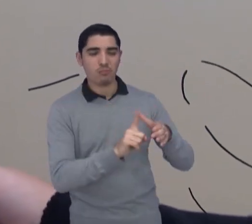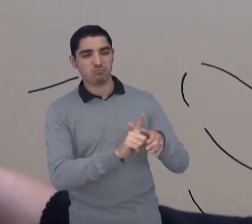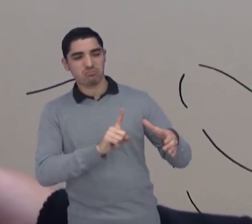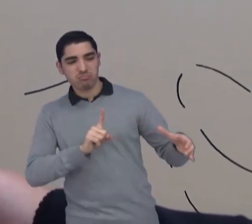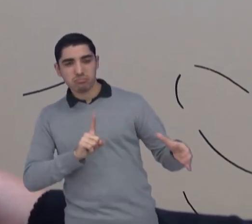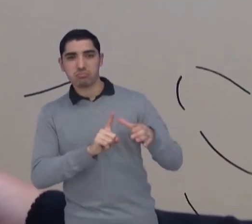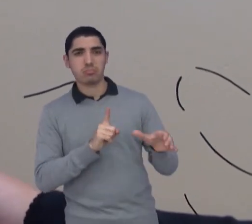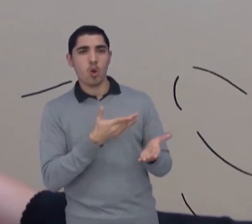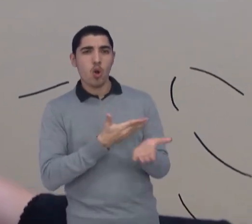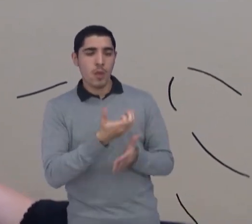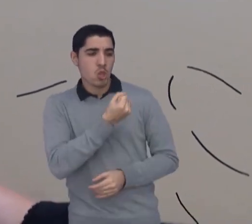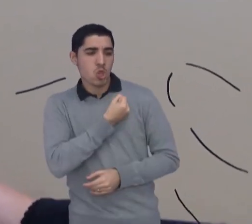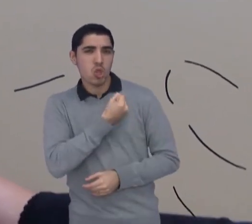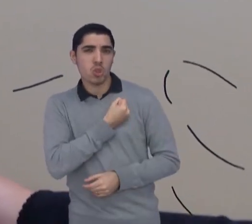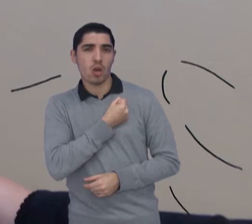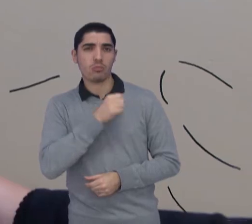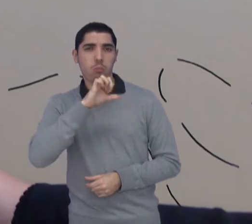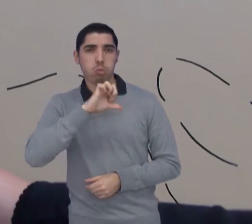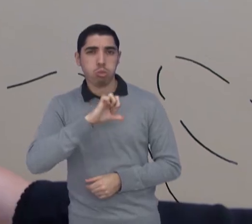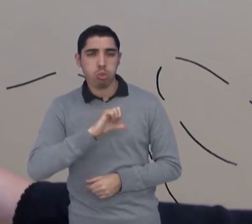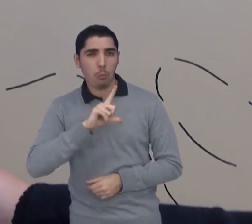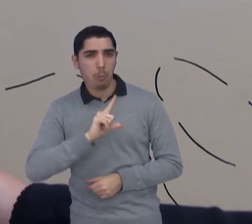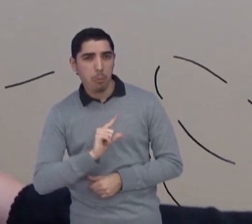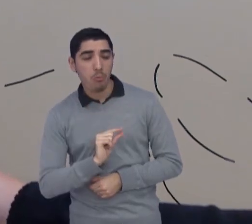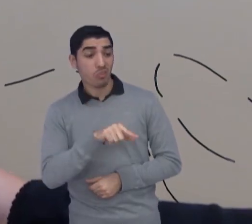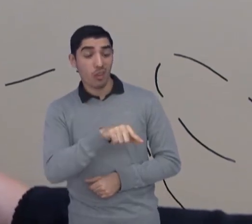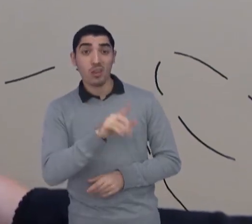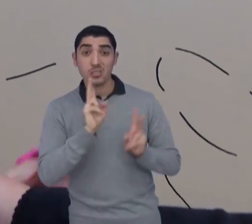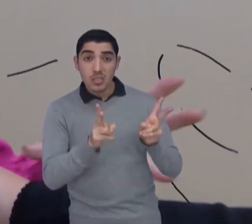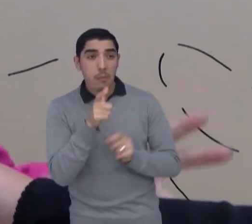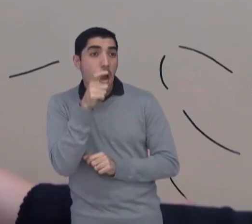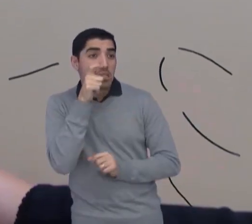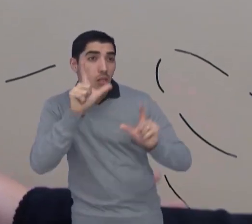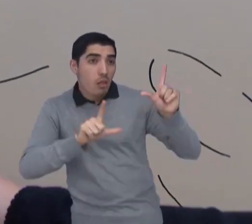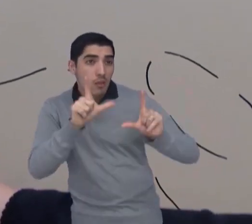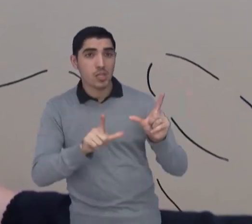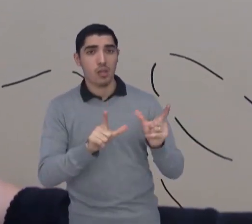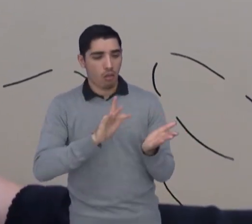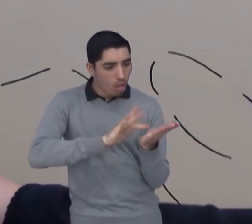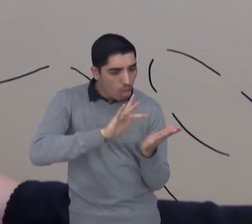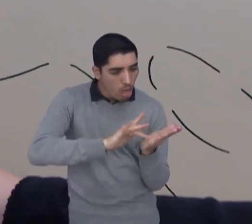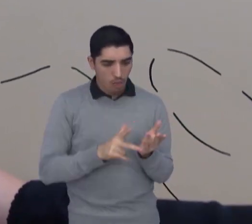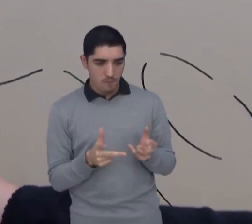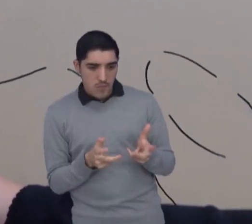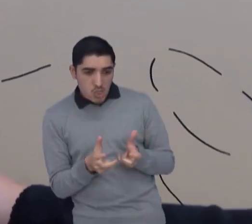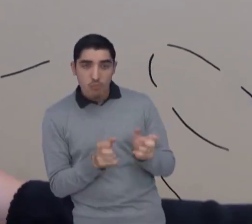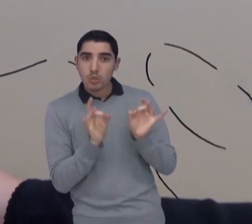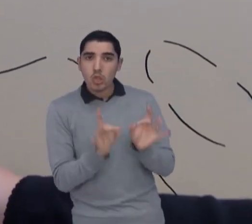mais baixa na escola. O adolescente, né, só fica na televisão, na tela, videogame.